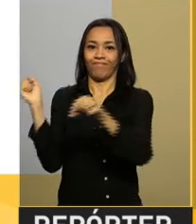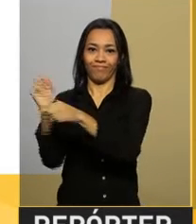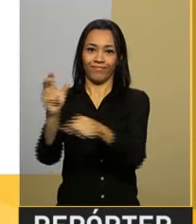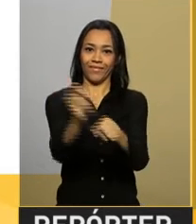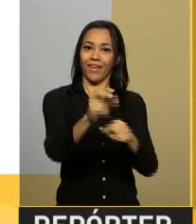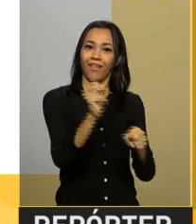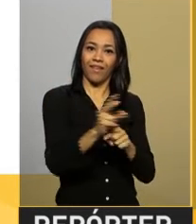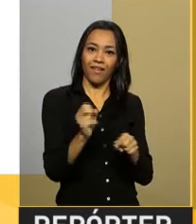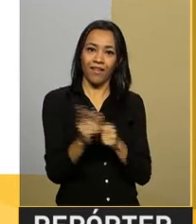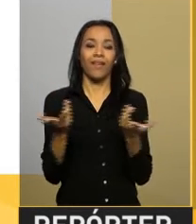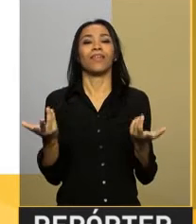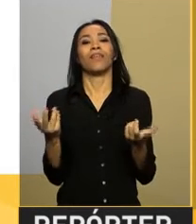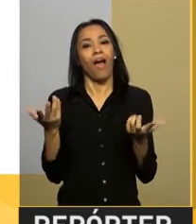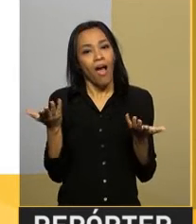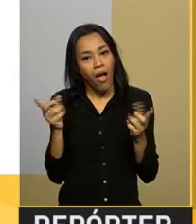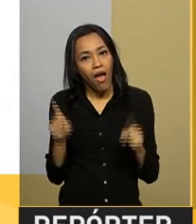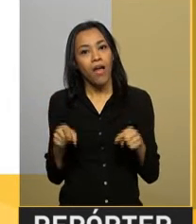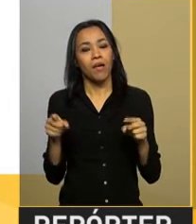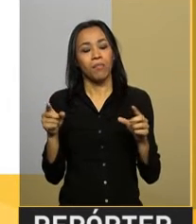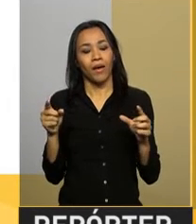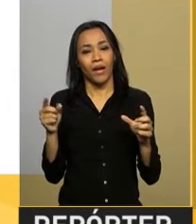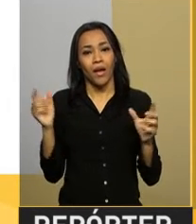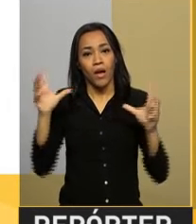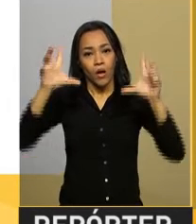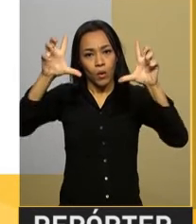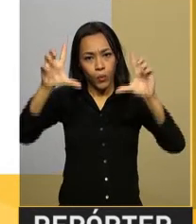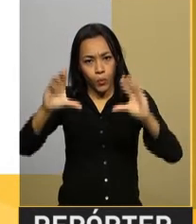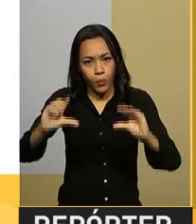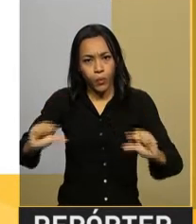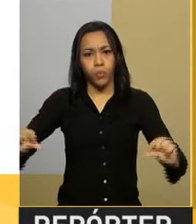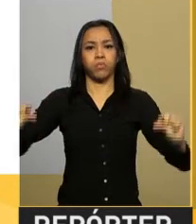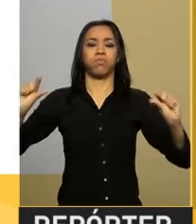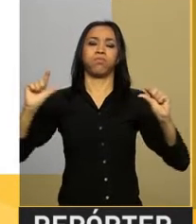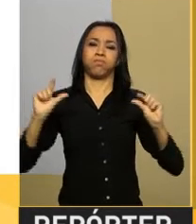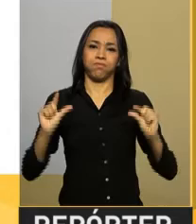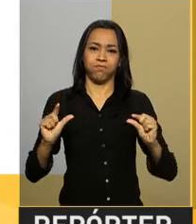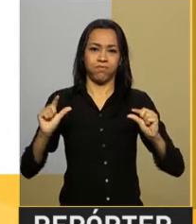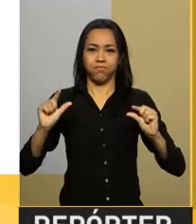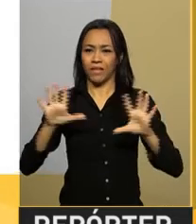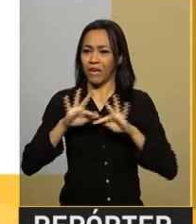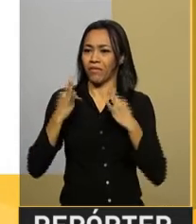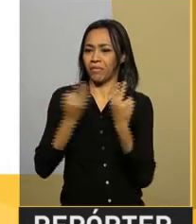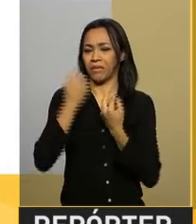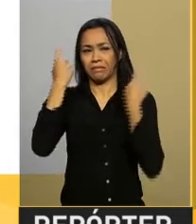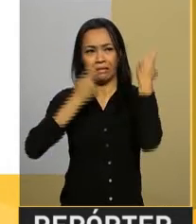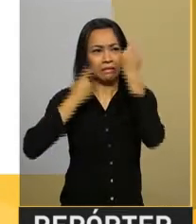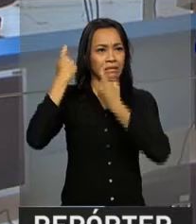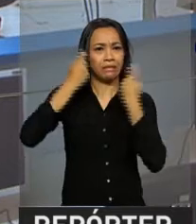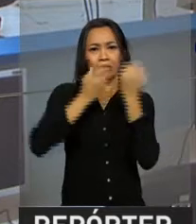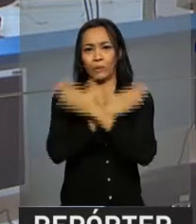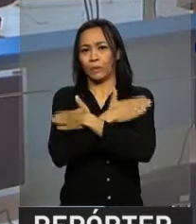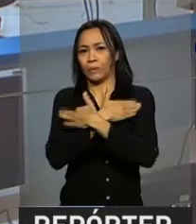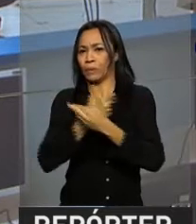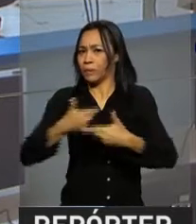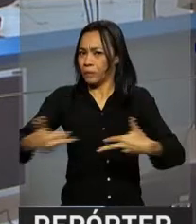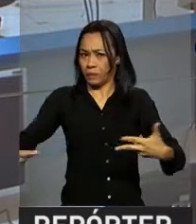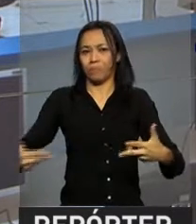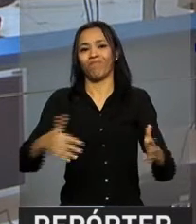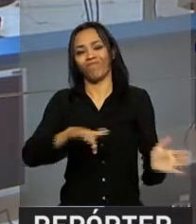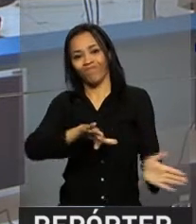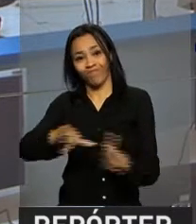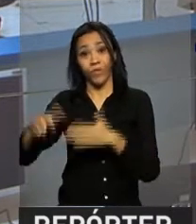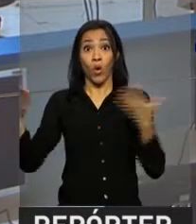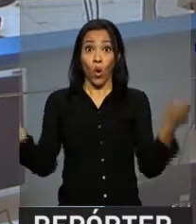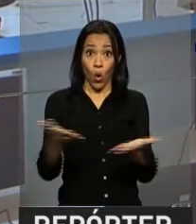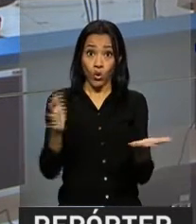para suprir esse drama que atinge a família trabalhadora brasileira. E no Galeão,